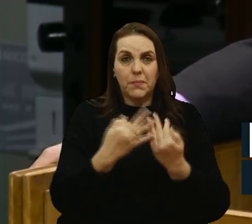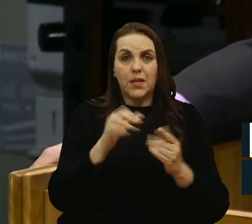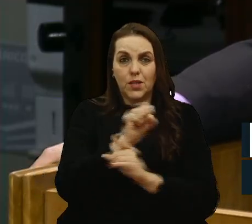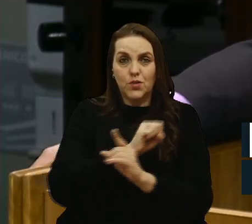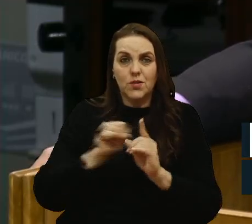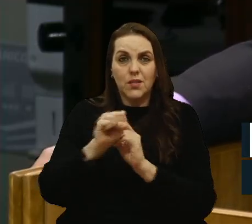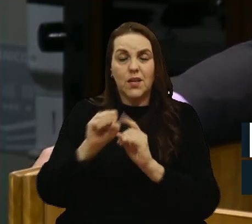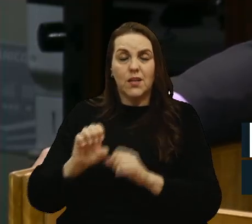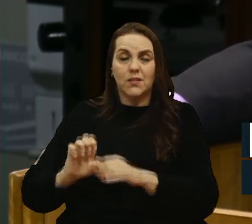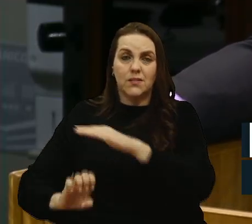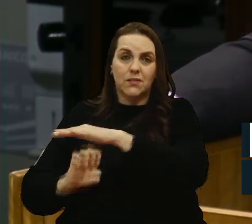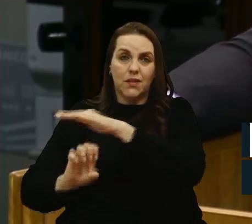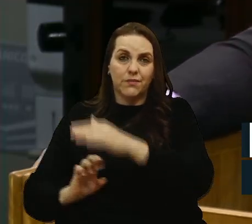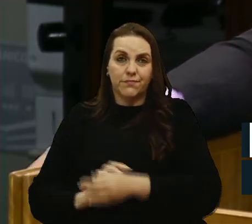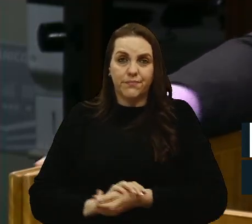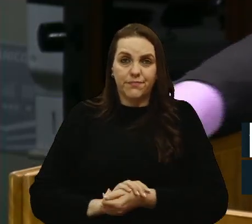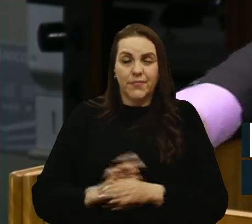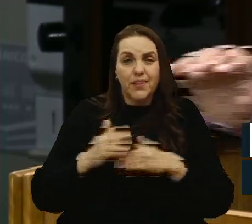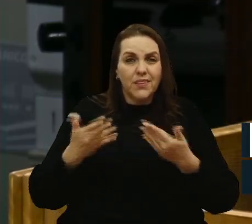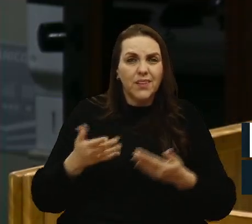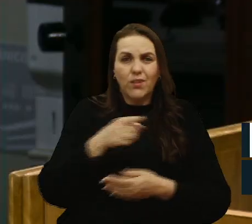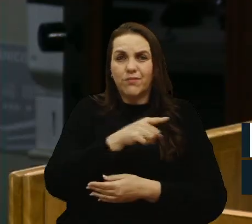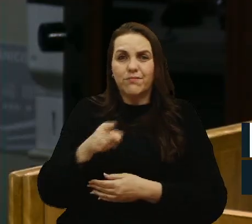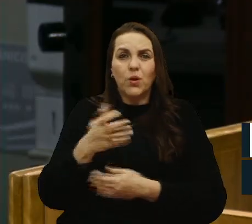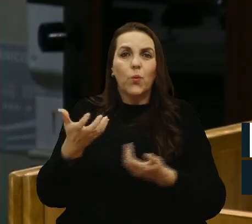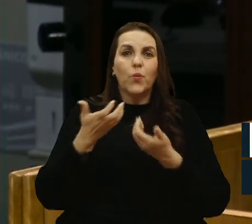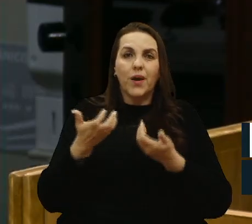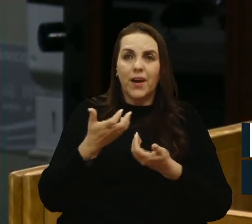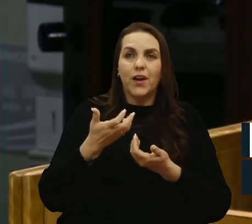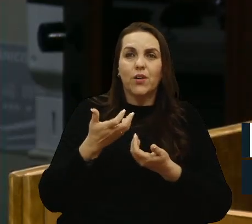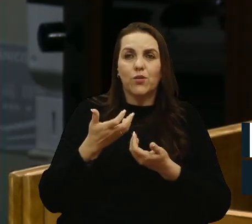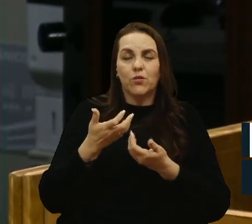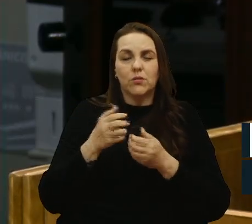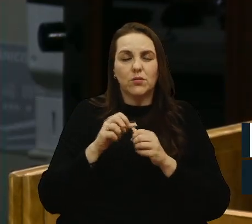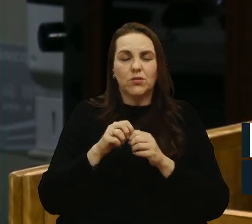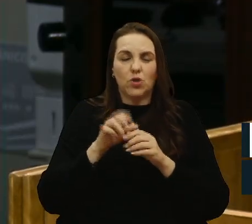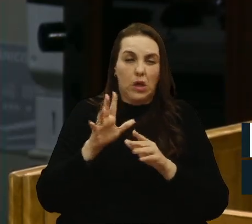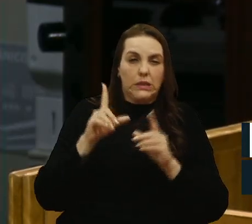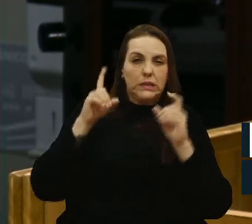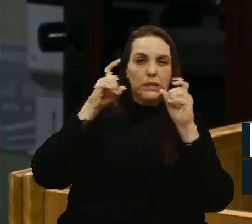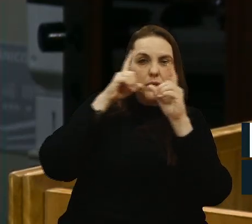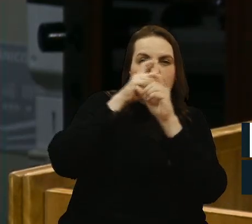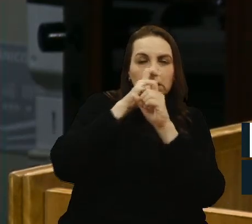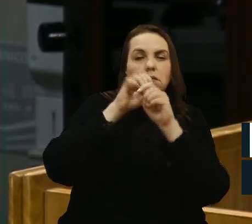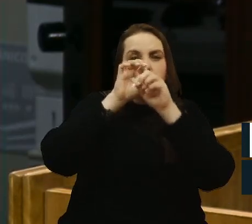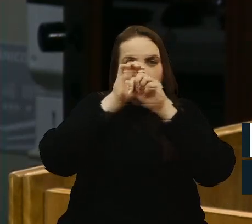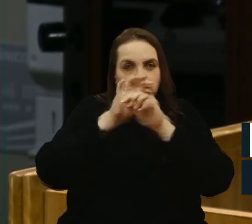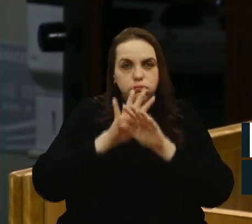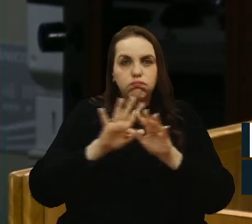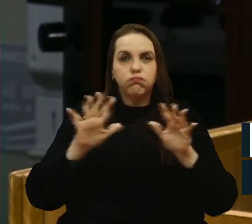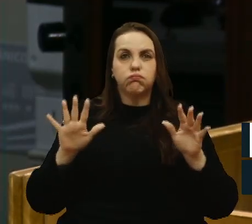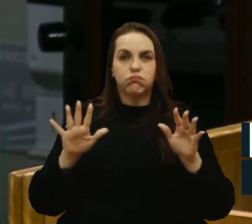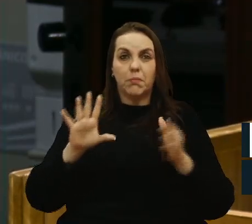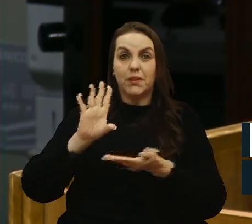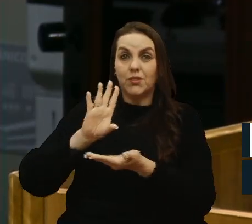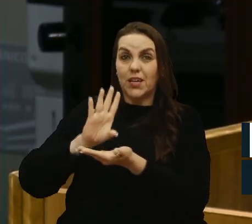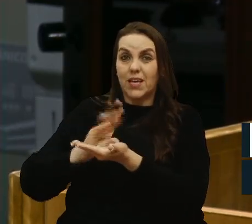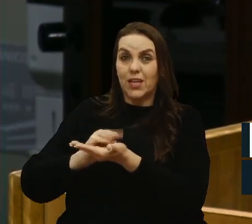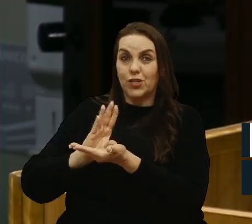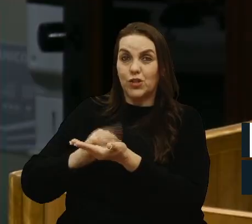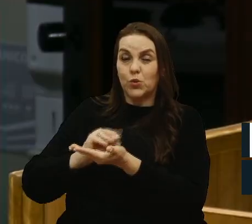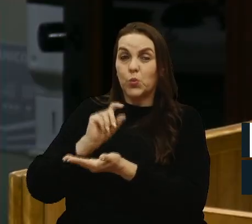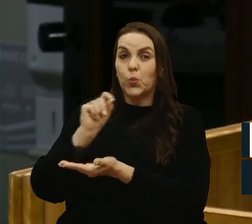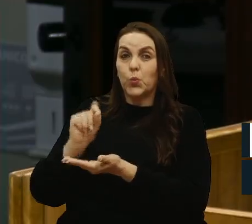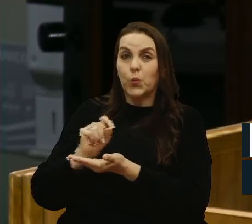sociedade e do Estado. Então eu só estou querendo desanuviar, vereador Caleb, para deixar aqui nos anais de que,